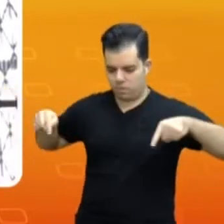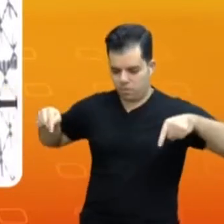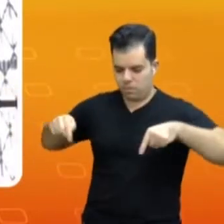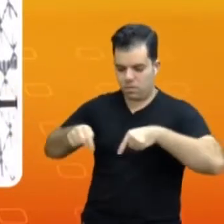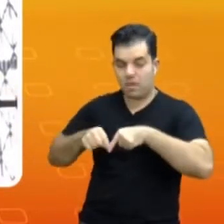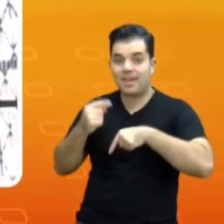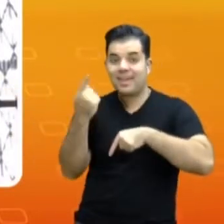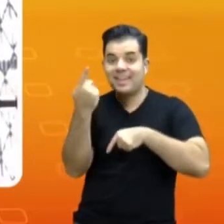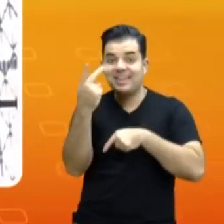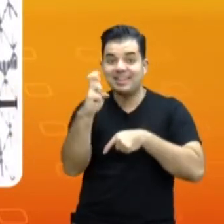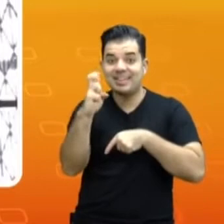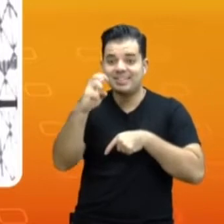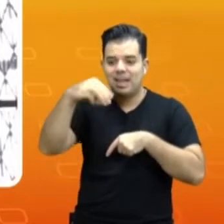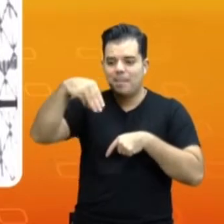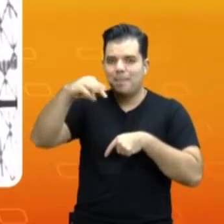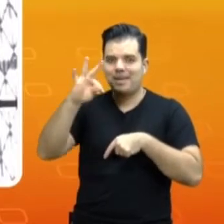Então,